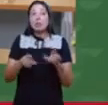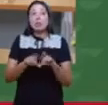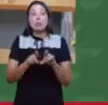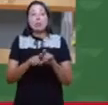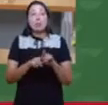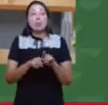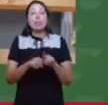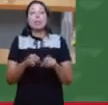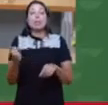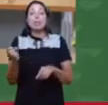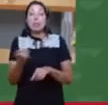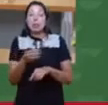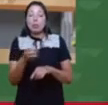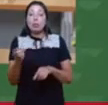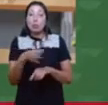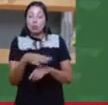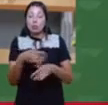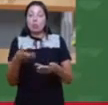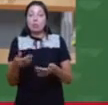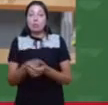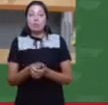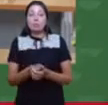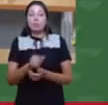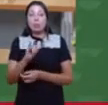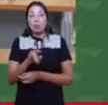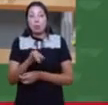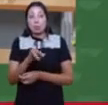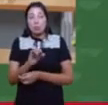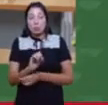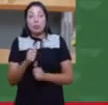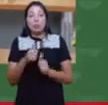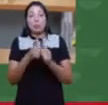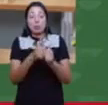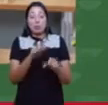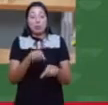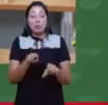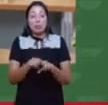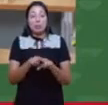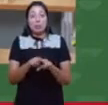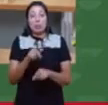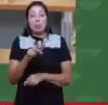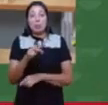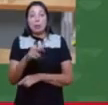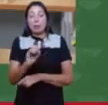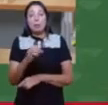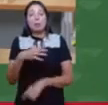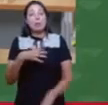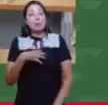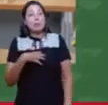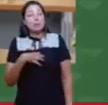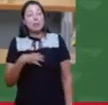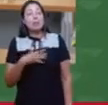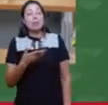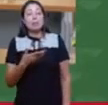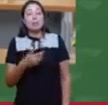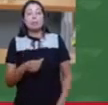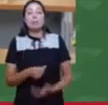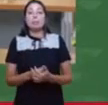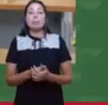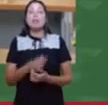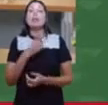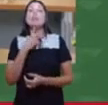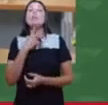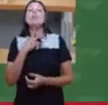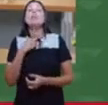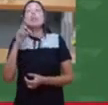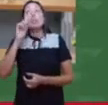da renovação. José Ferreira acompanhando aqui de Paulo Afonso, da Bahia. Paulo Ambrósio é a